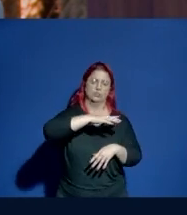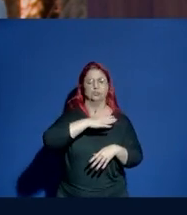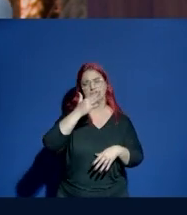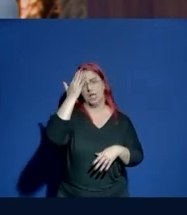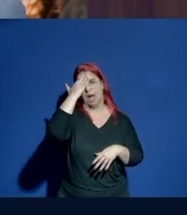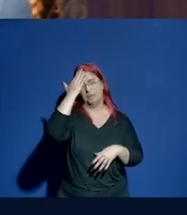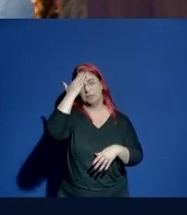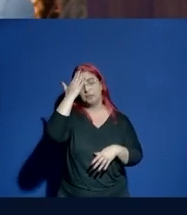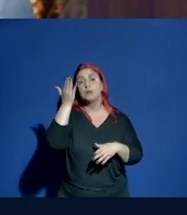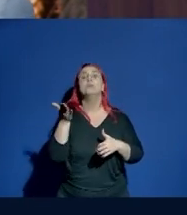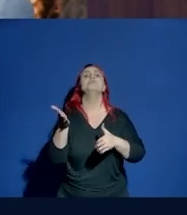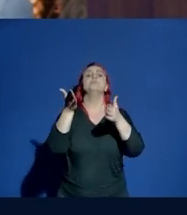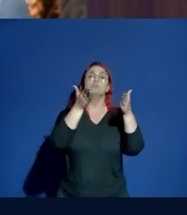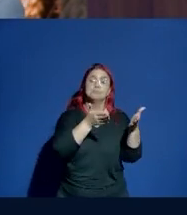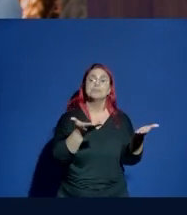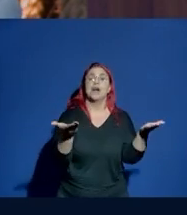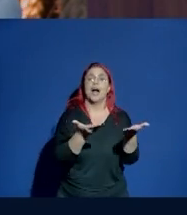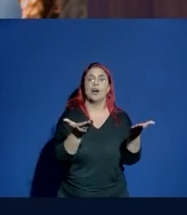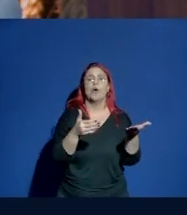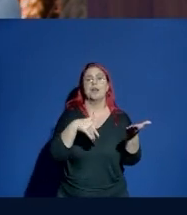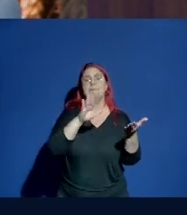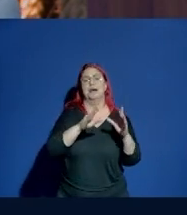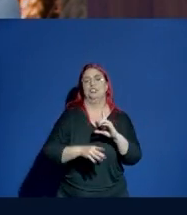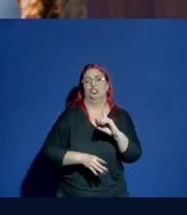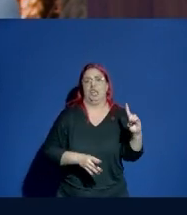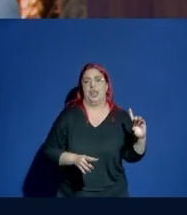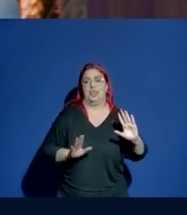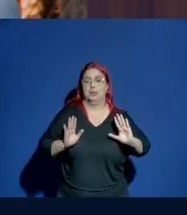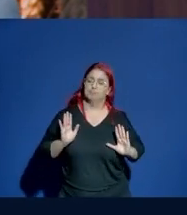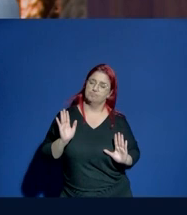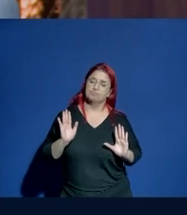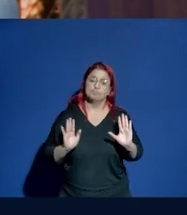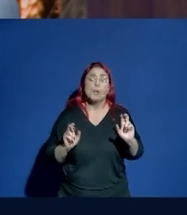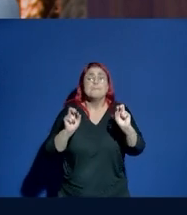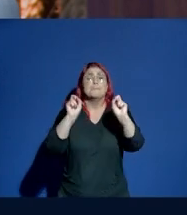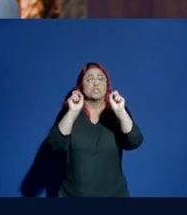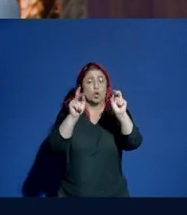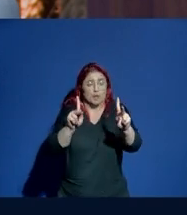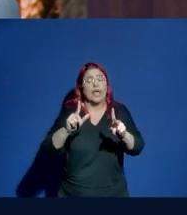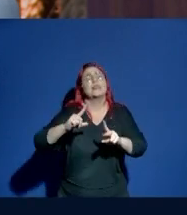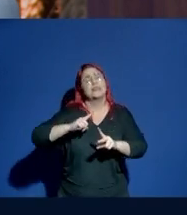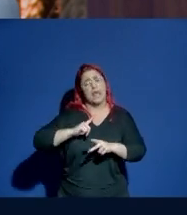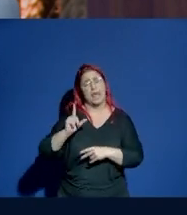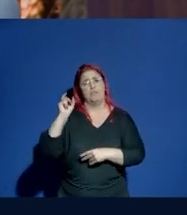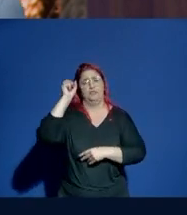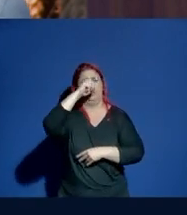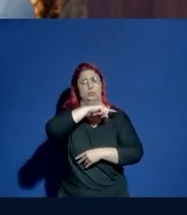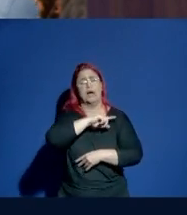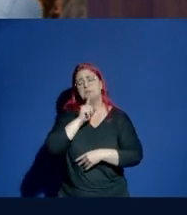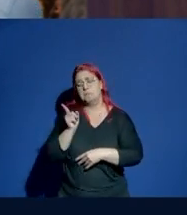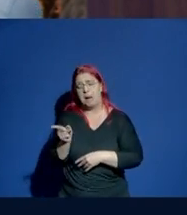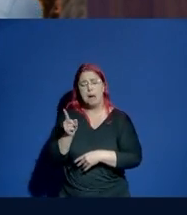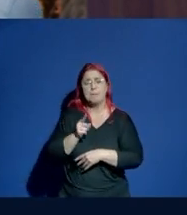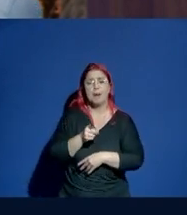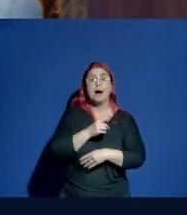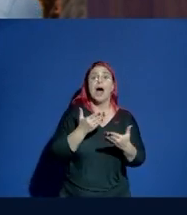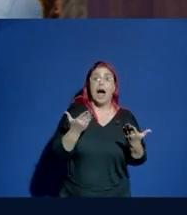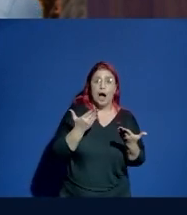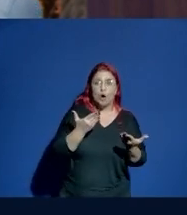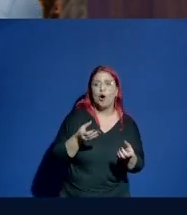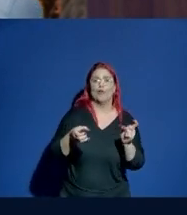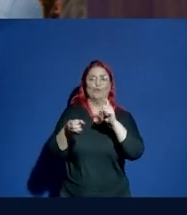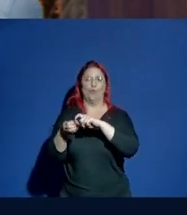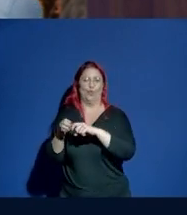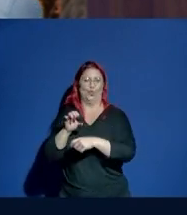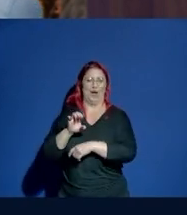conhecemos e veio um governo mais a direita mas podemos dizer também que tiveram dificuldades e voltou ao governo mais a esquerda